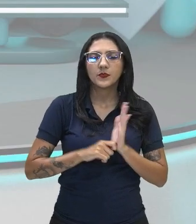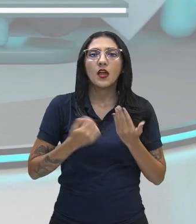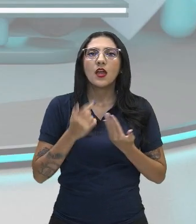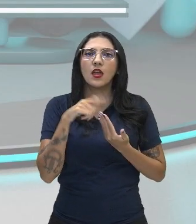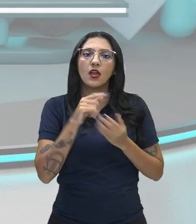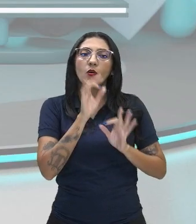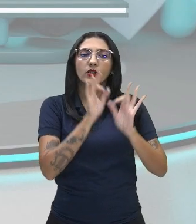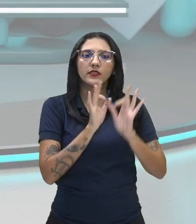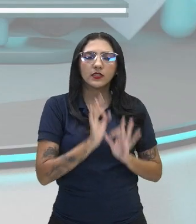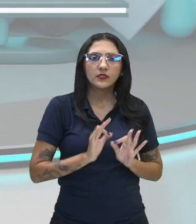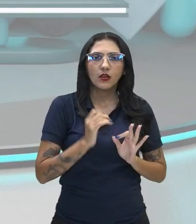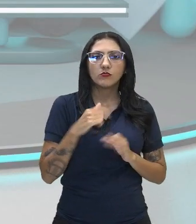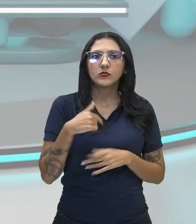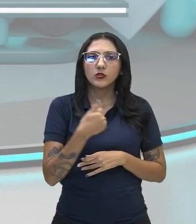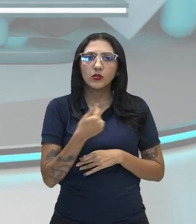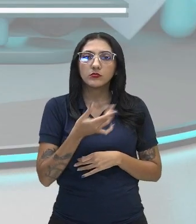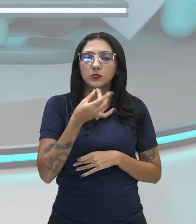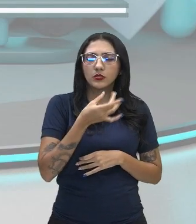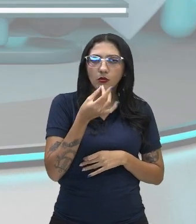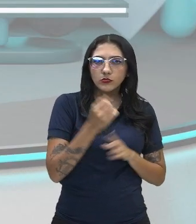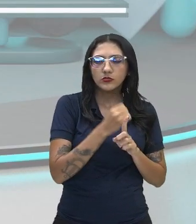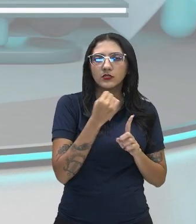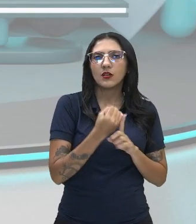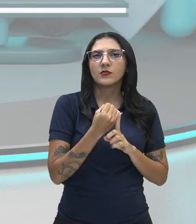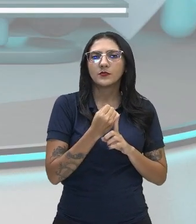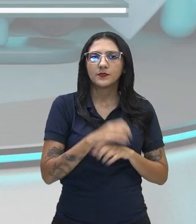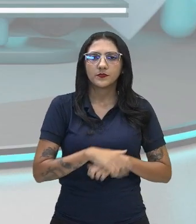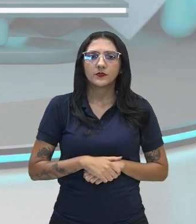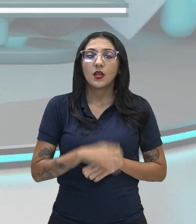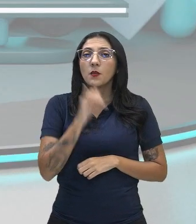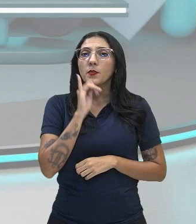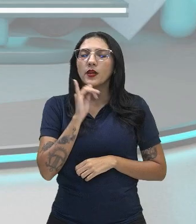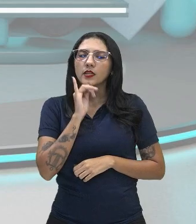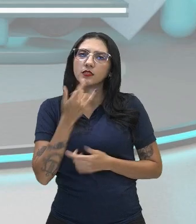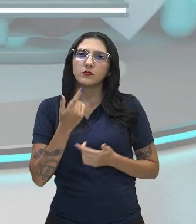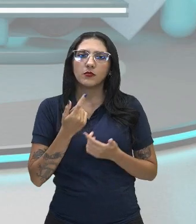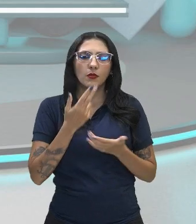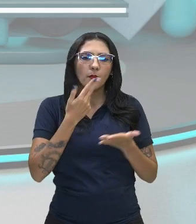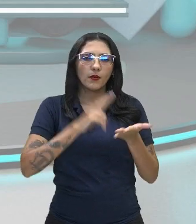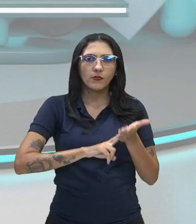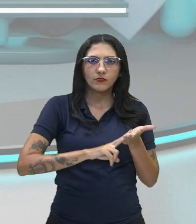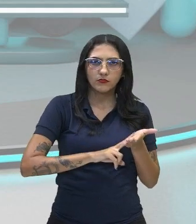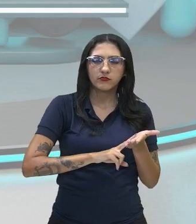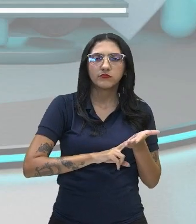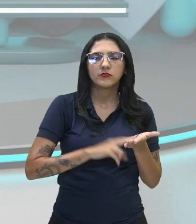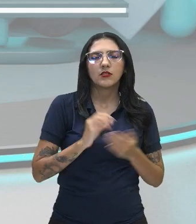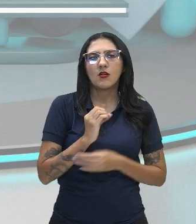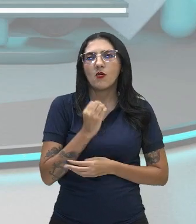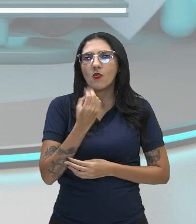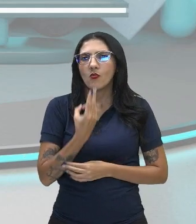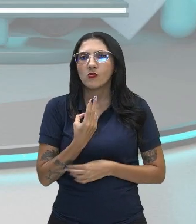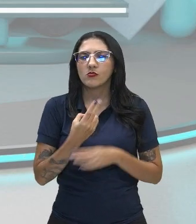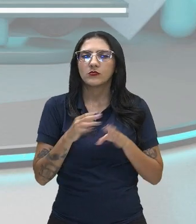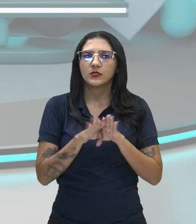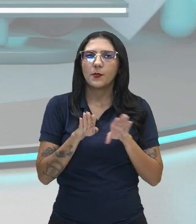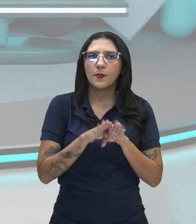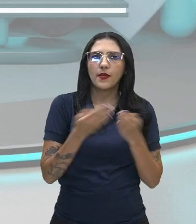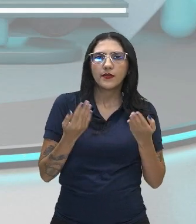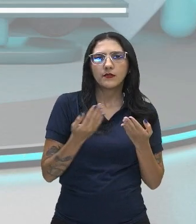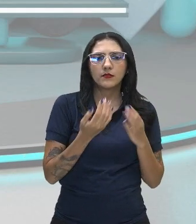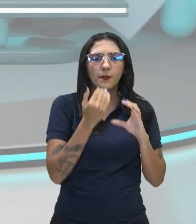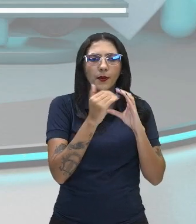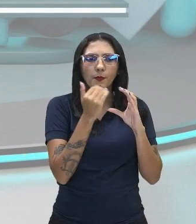formato social do texto. Por exemplo, eu tenho uma carta, eu tenho um